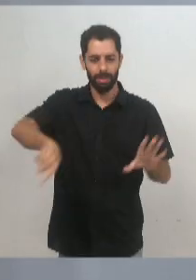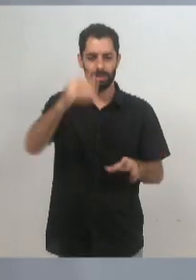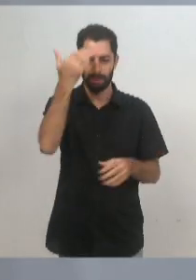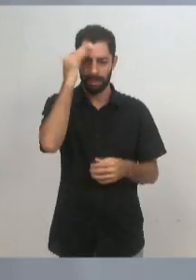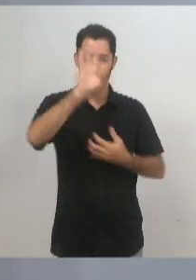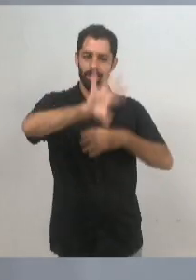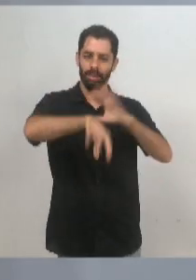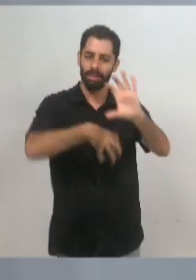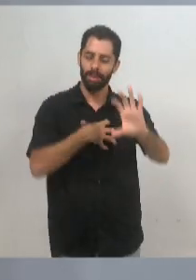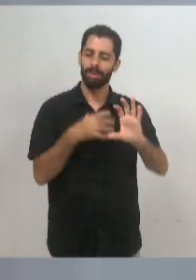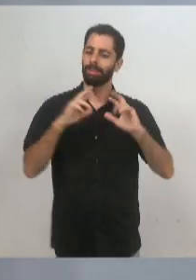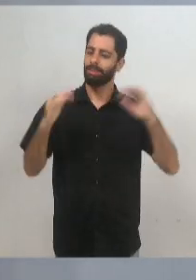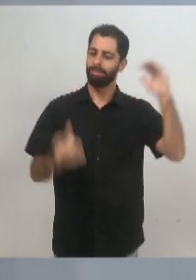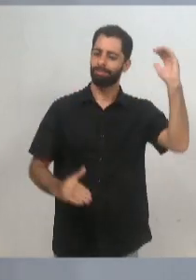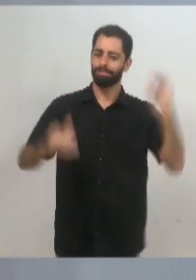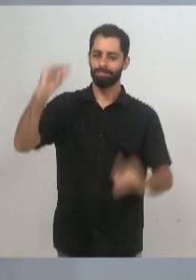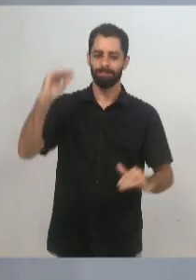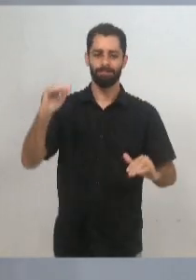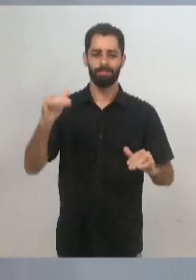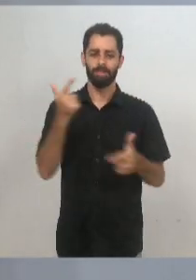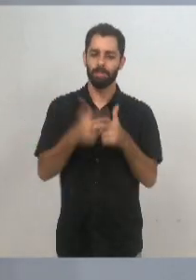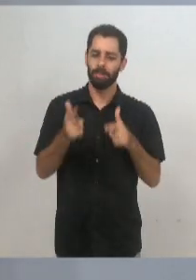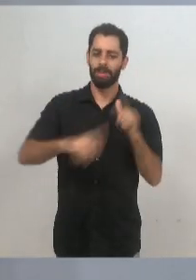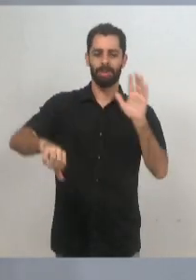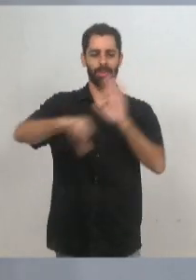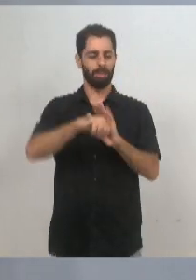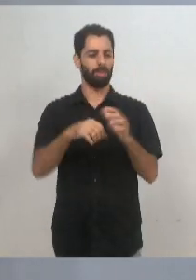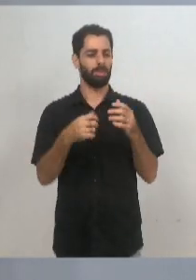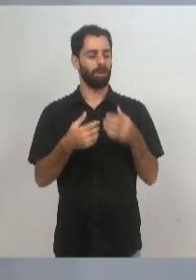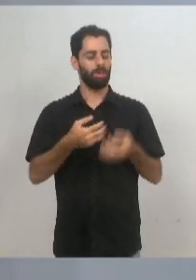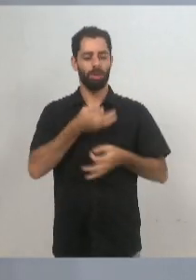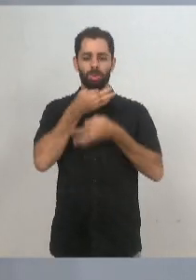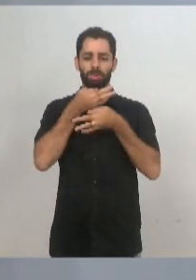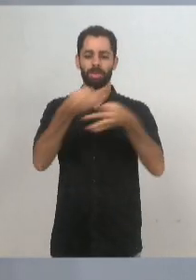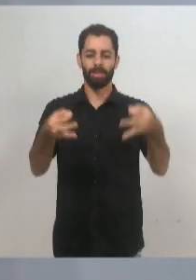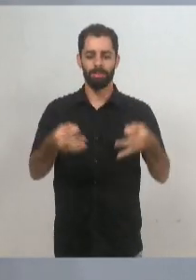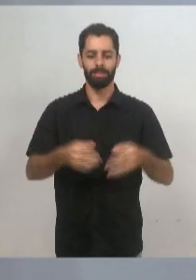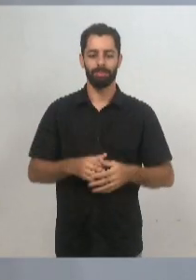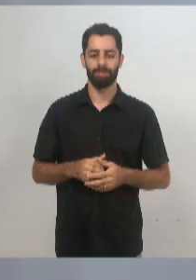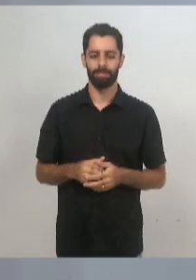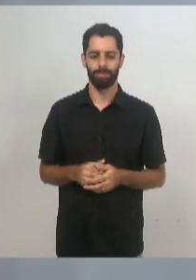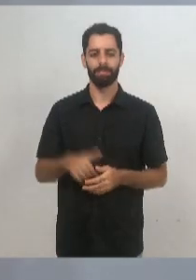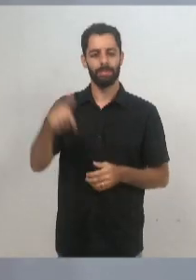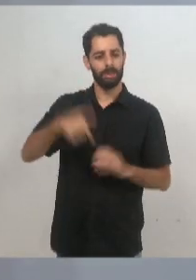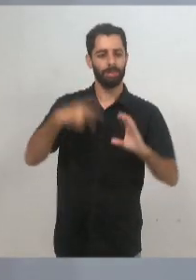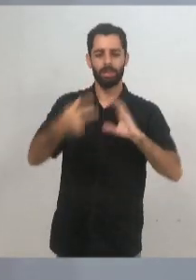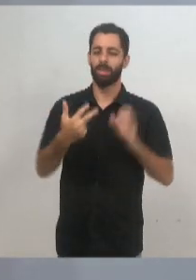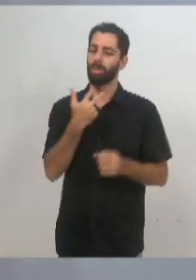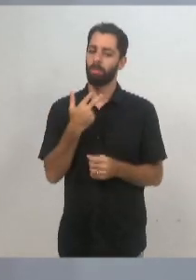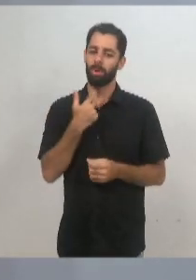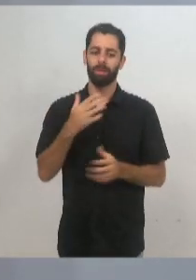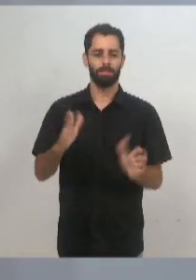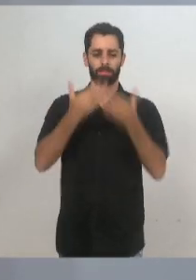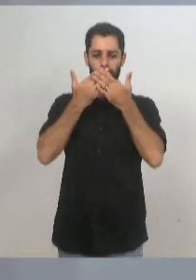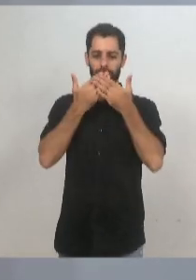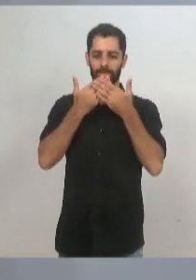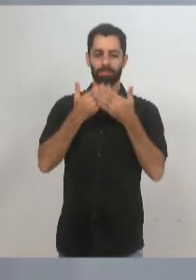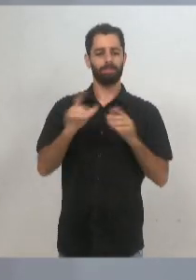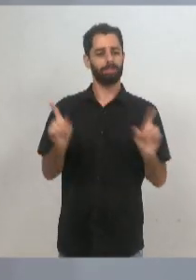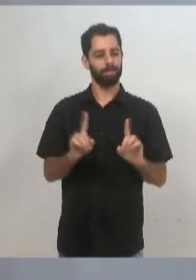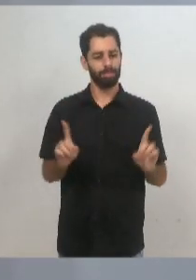entendem a descompensação entre esses episódios? Isso é gritante, senhores. Nessa casa nós não podemos nos calar sobre